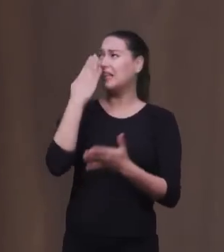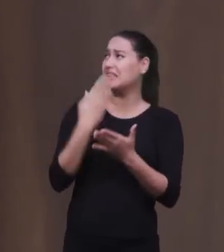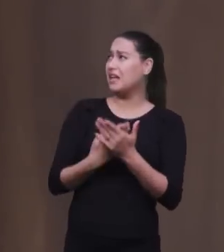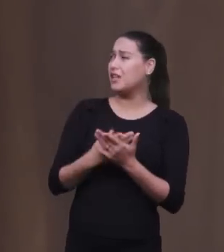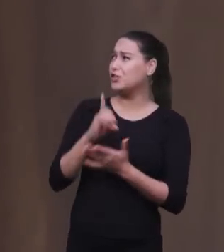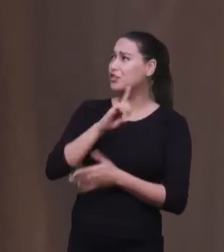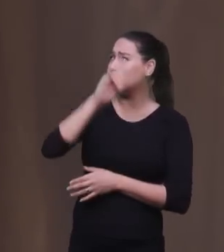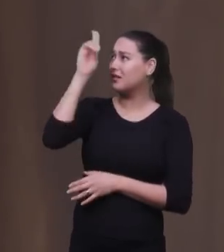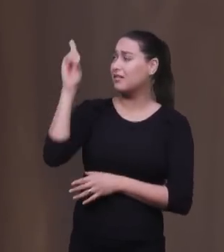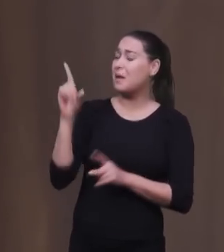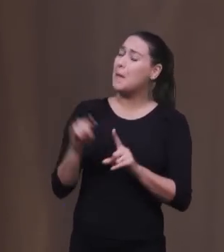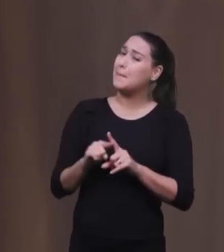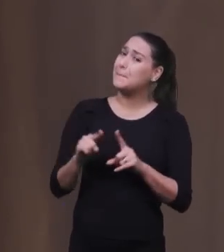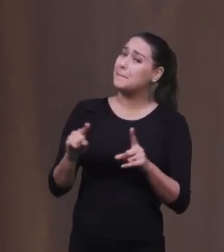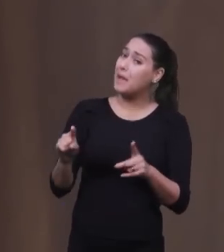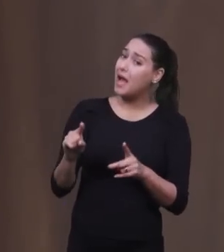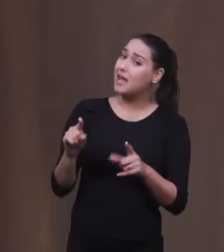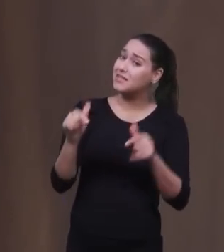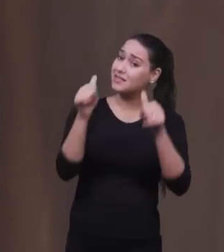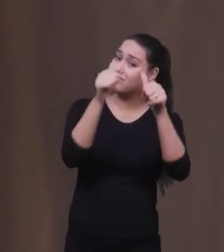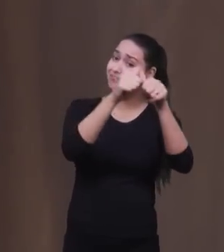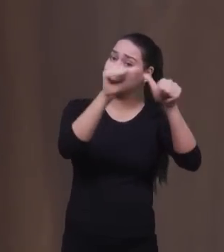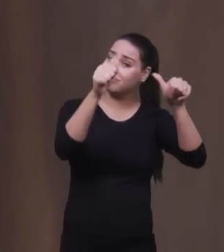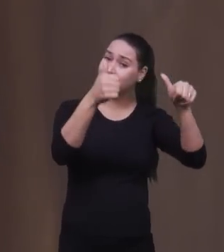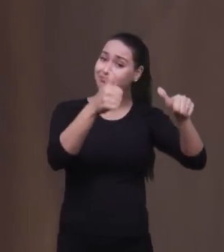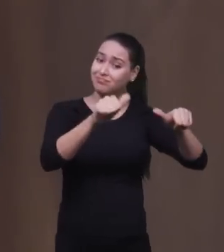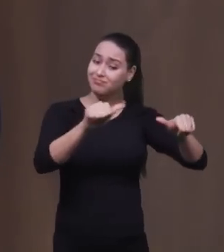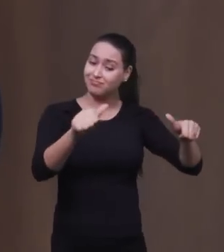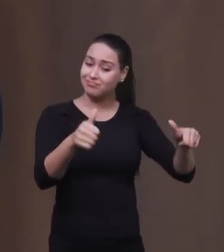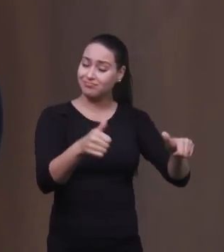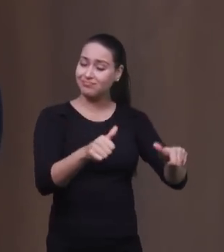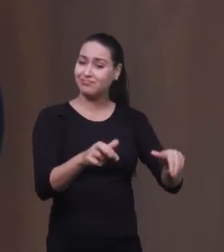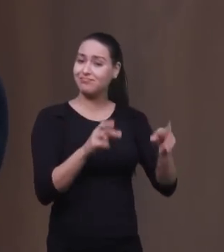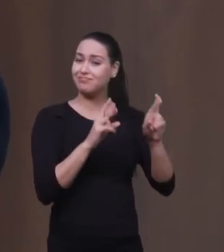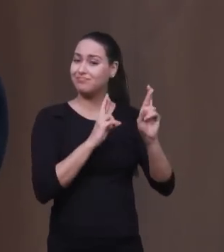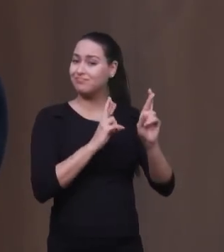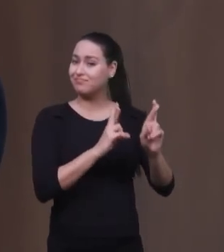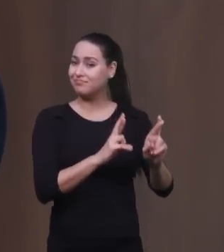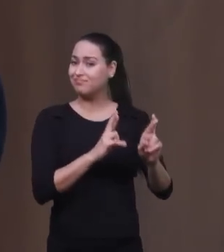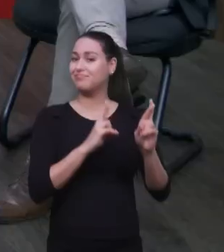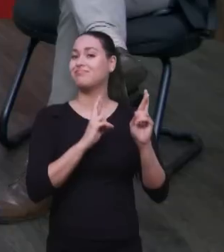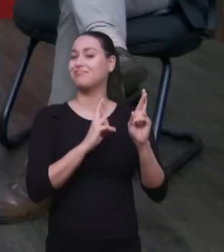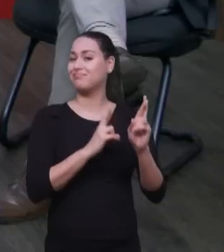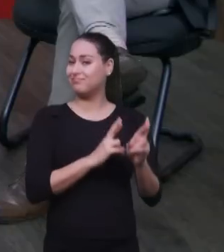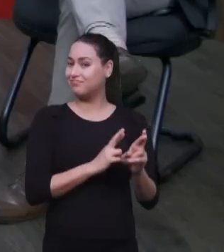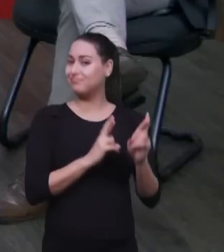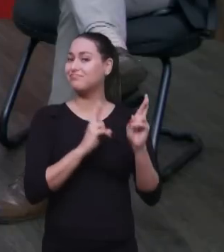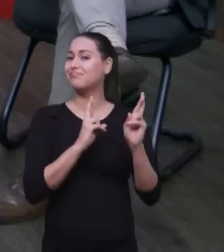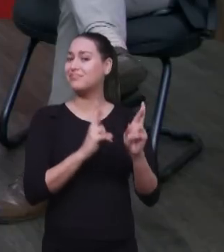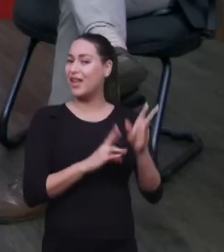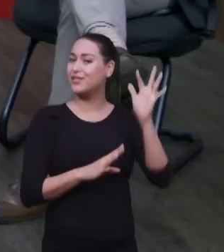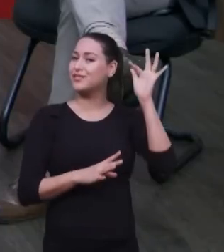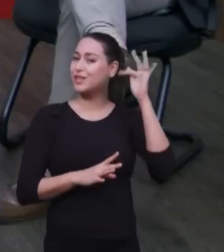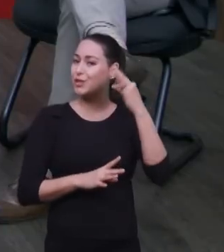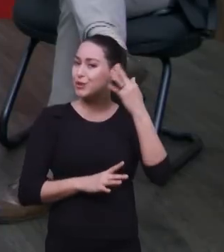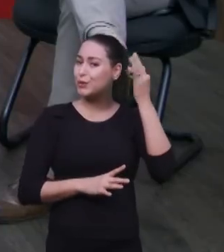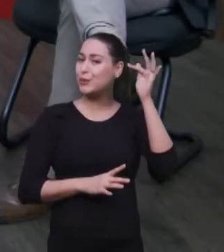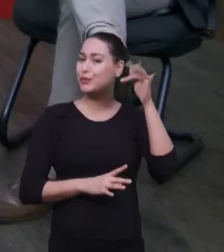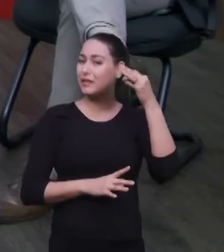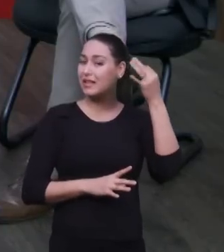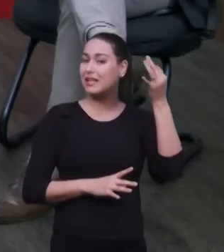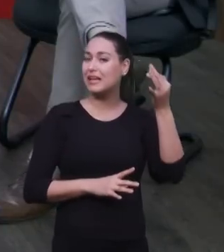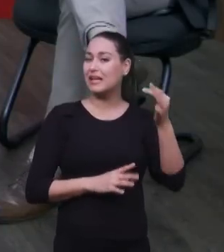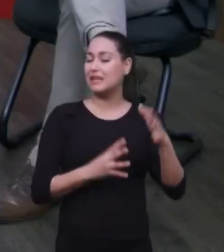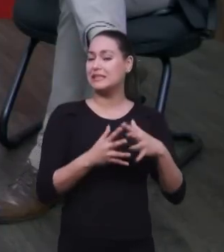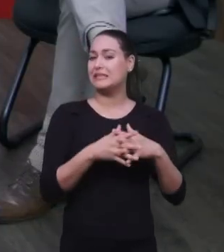ateias, não, elas criam até em Deus, mas um Deus inicialmente cosmológico. Existia um conceito filosófico